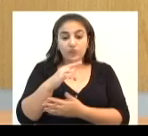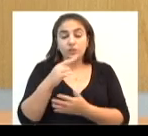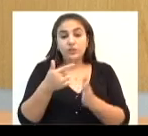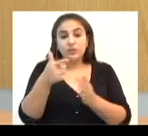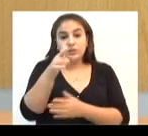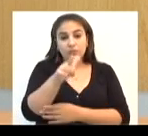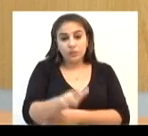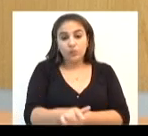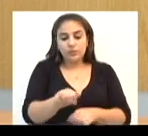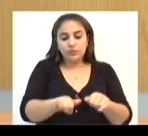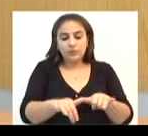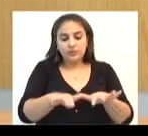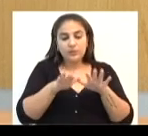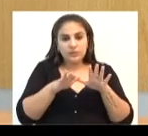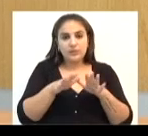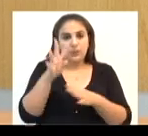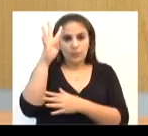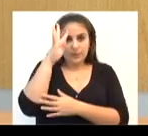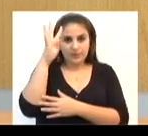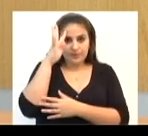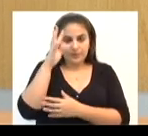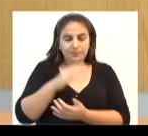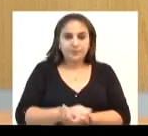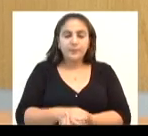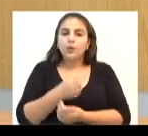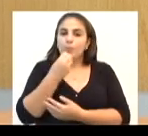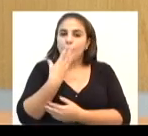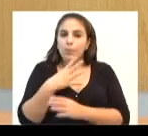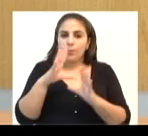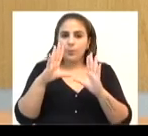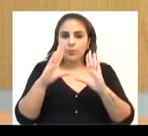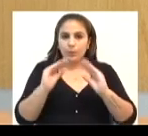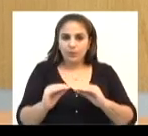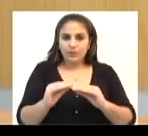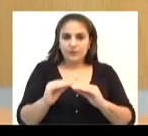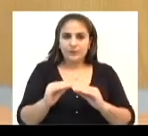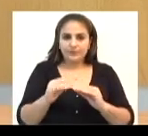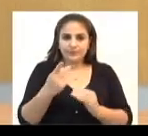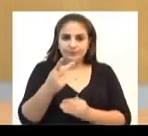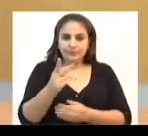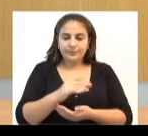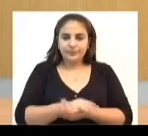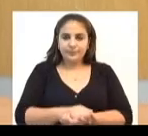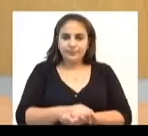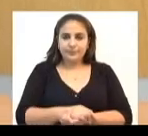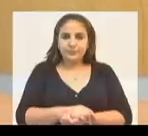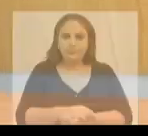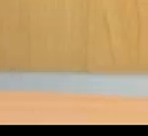reapresentação da sessão plenária de quarta-feira. Uma ótima noite para você.